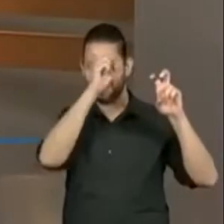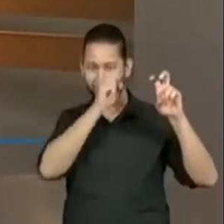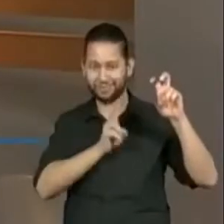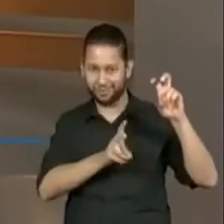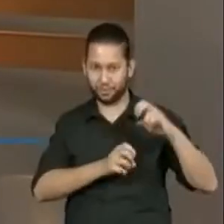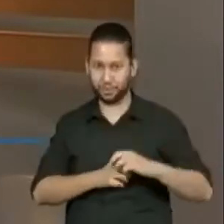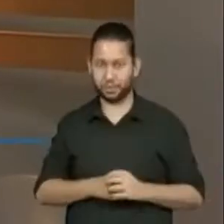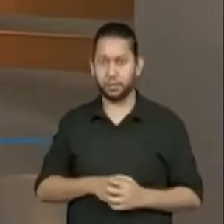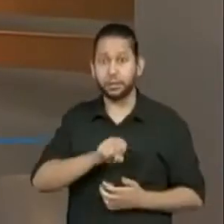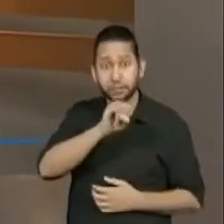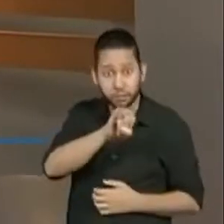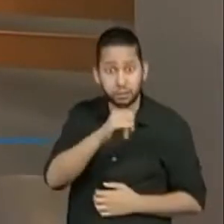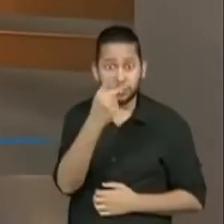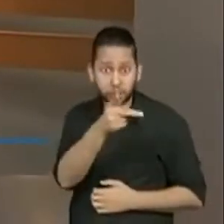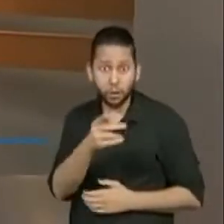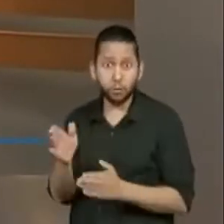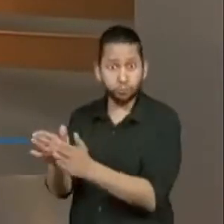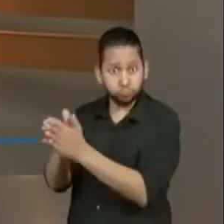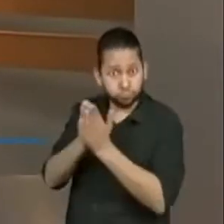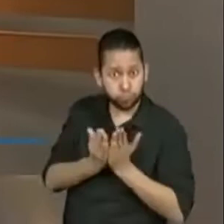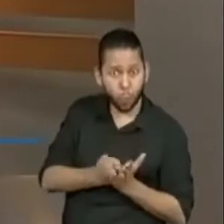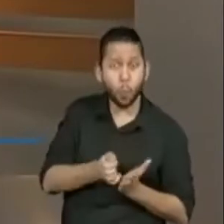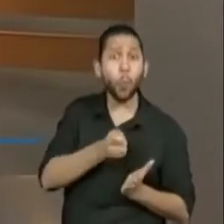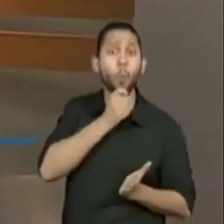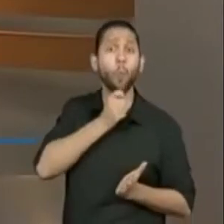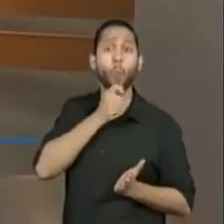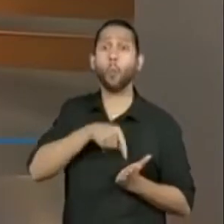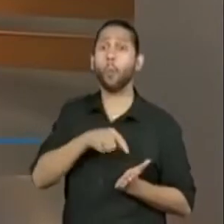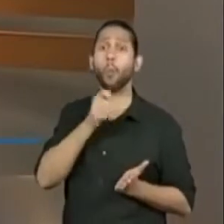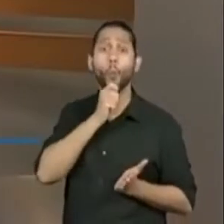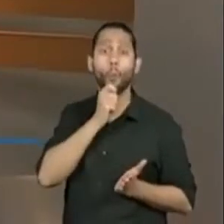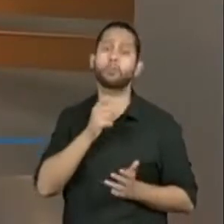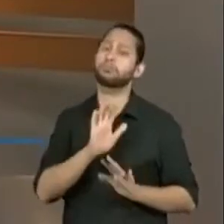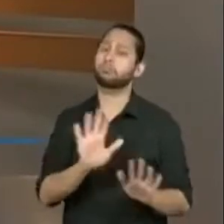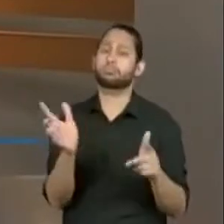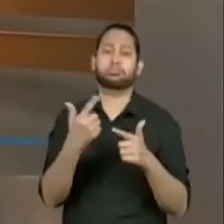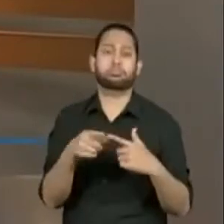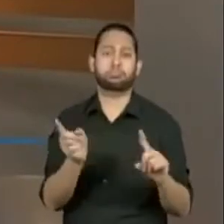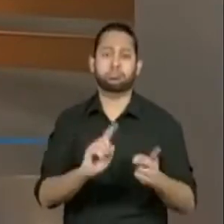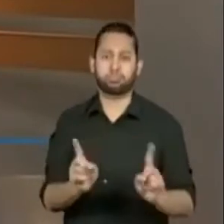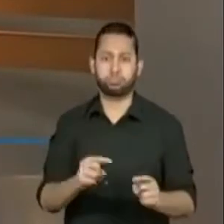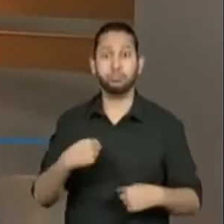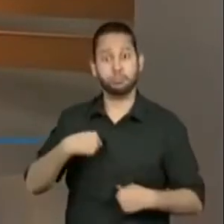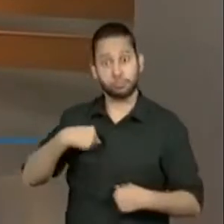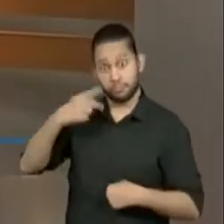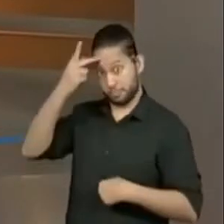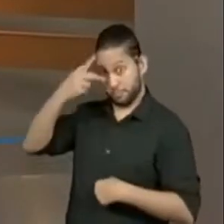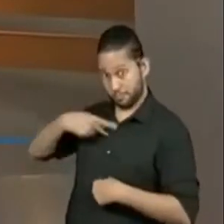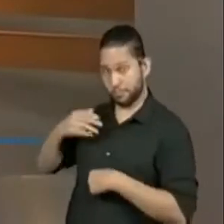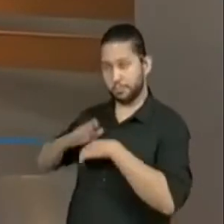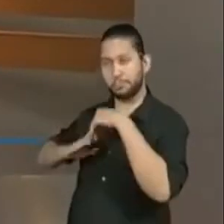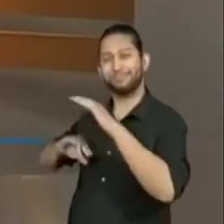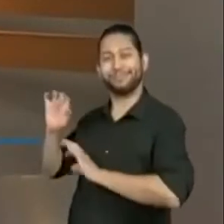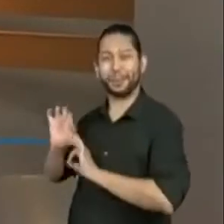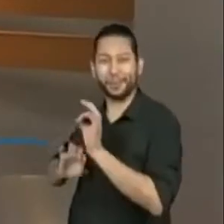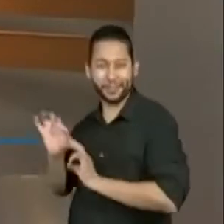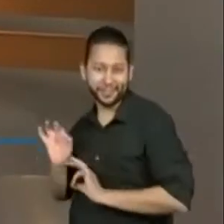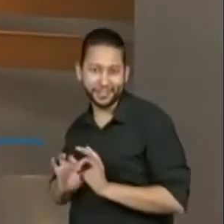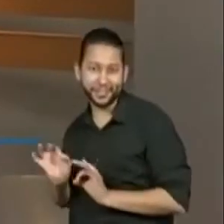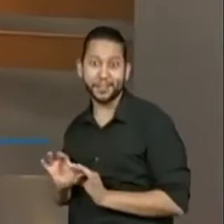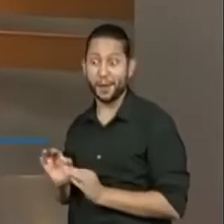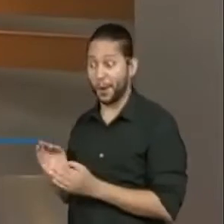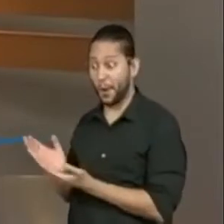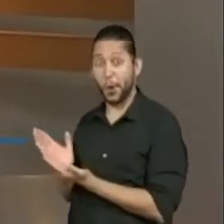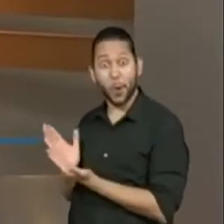por mim para que o aluno que está sem o material nesse momento consiga aprender consiga realizar no caderno só